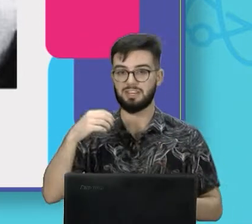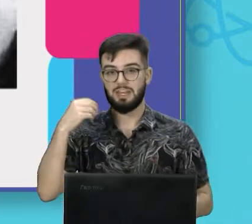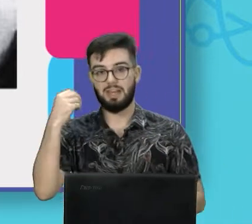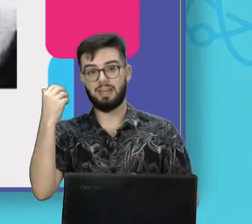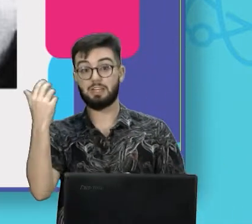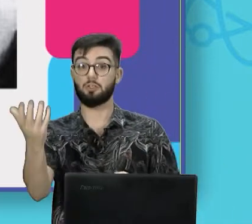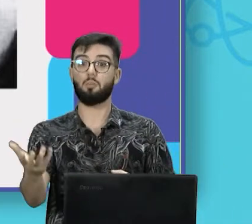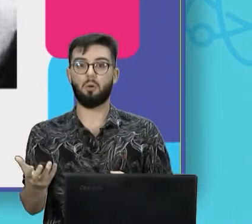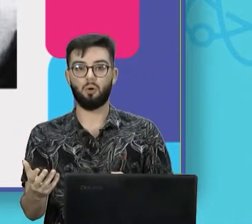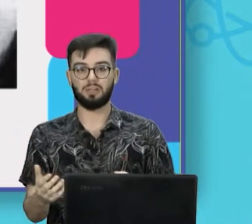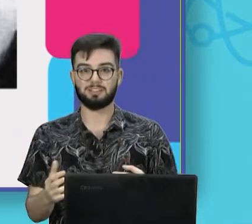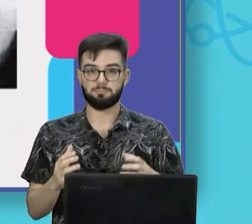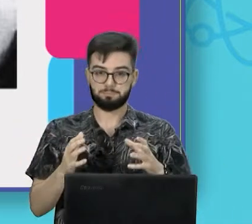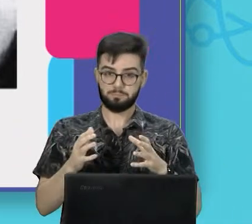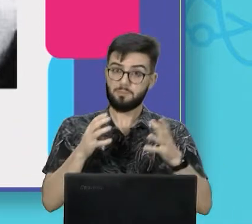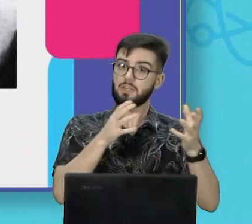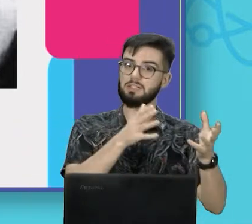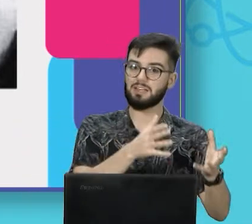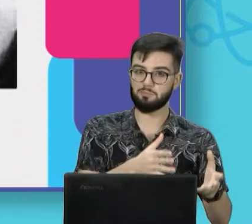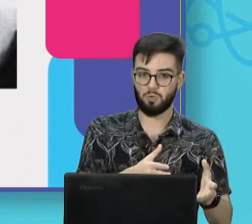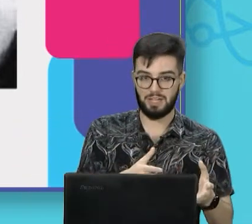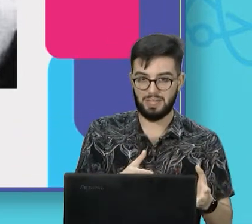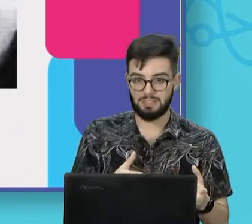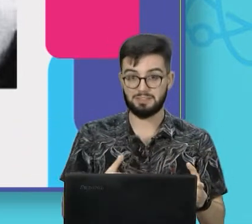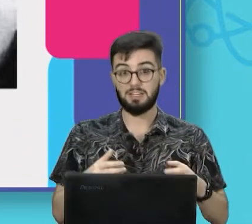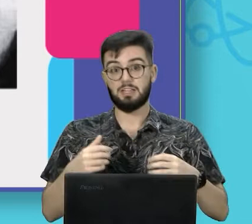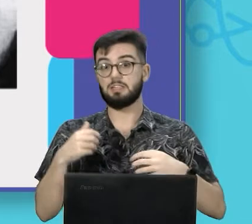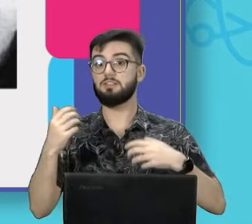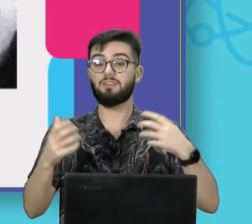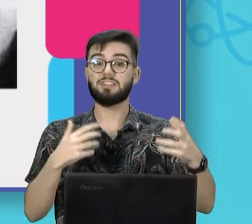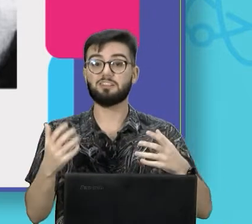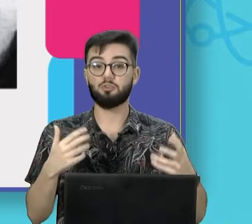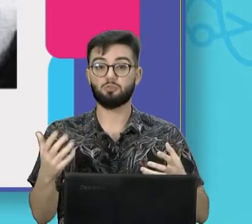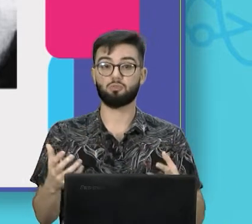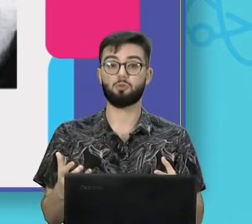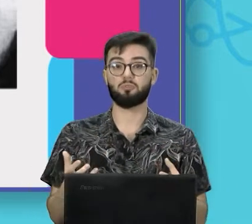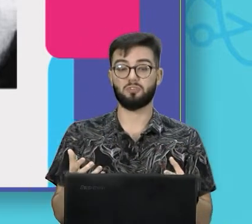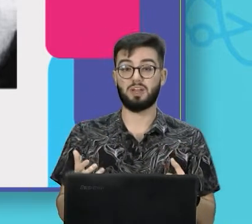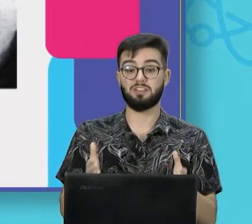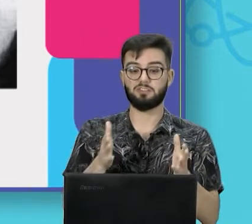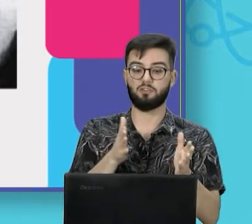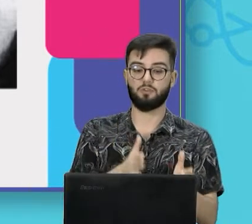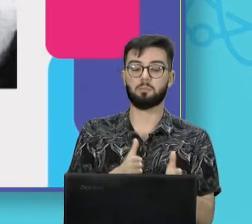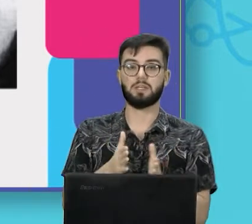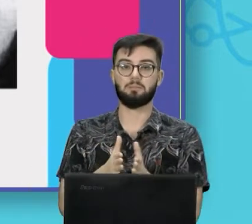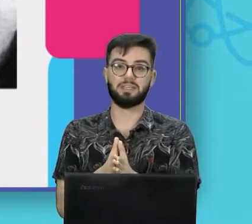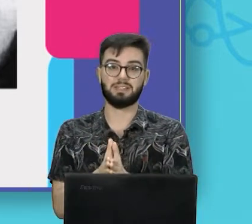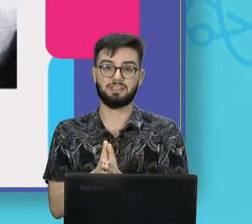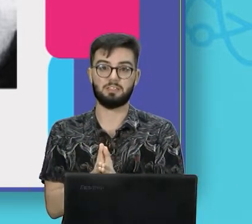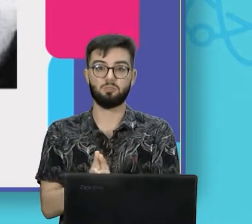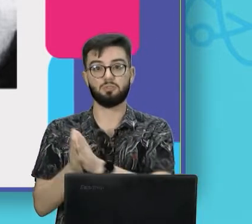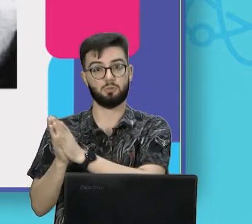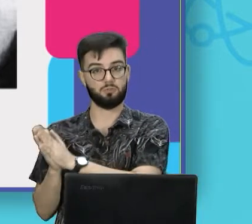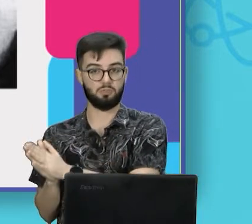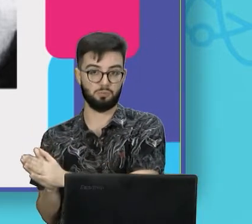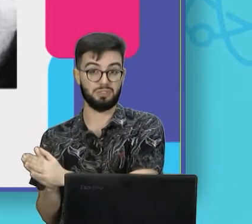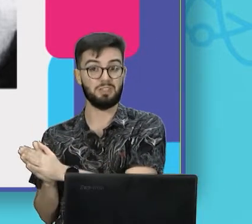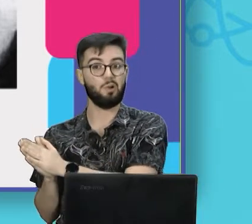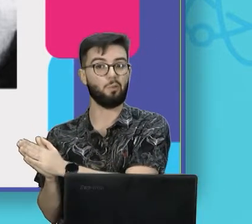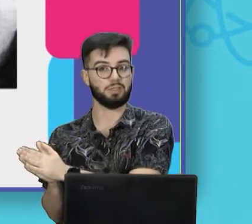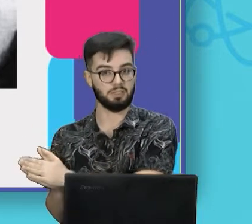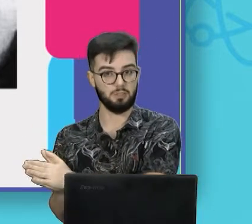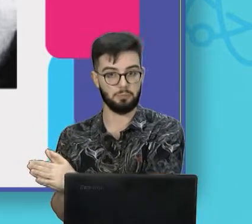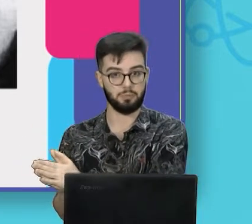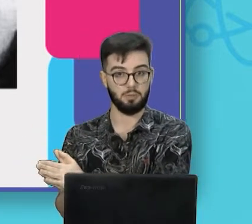indígenas e quilombolas nas mulheres de diversos outros grupos sociais só foram plenamente atendidos na